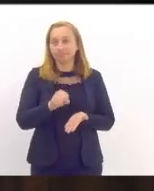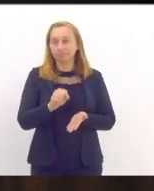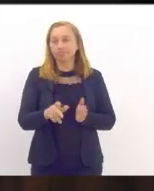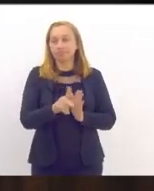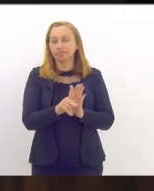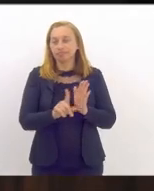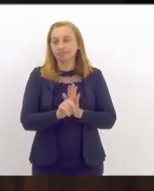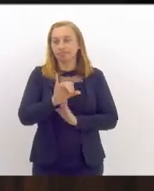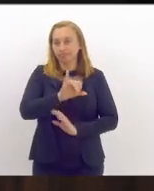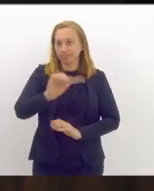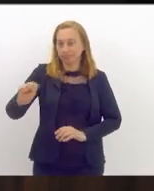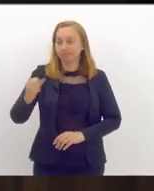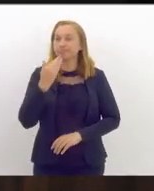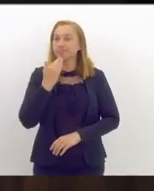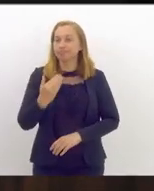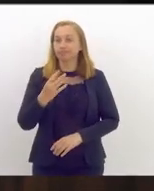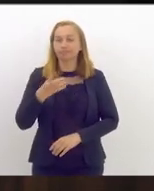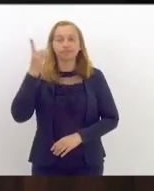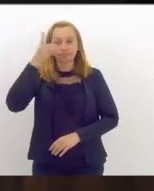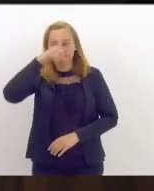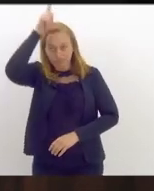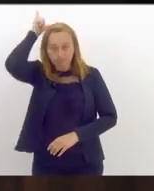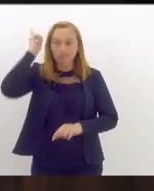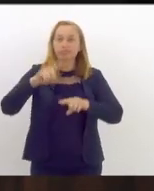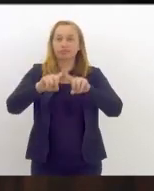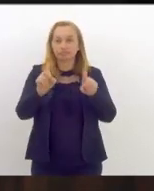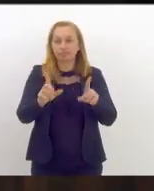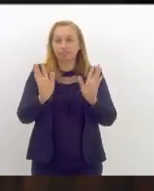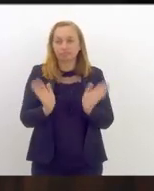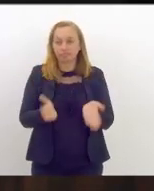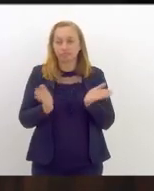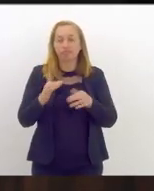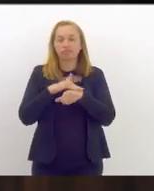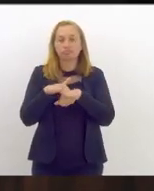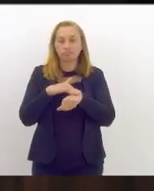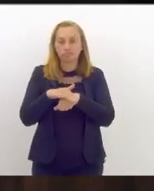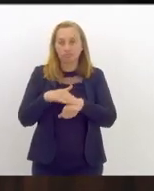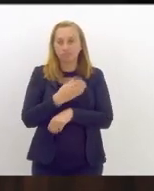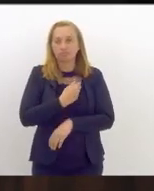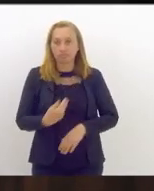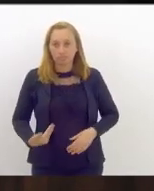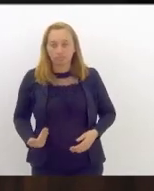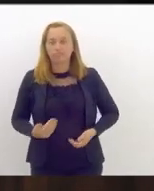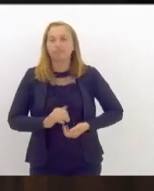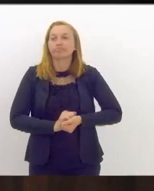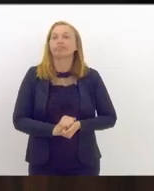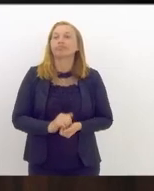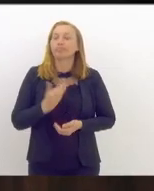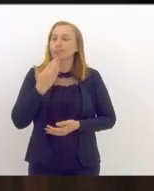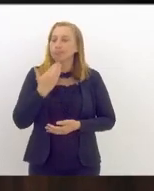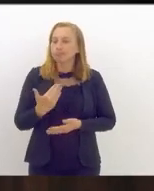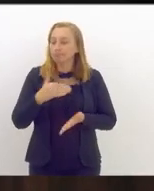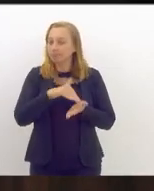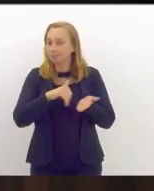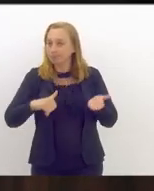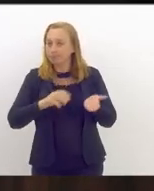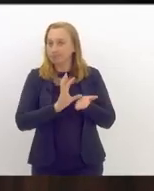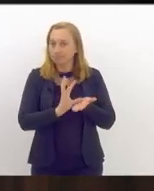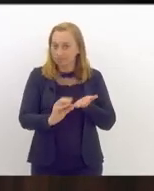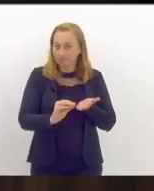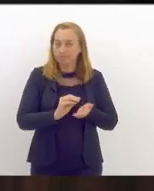porque foi inclusive um apelo do Luiz Paulo mas hoje já conversamos com o governo o governo vai pedir a retirada de